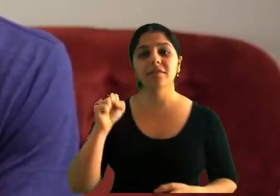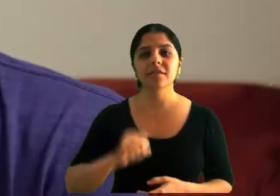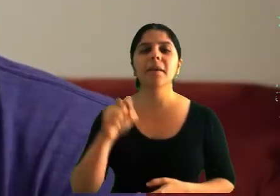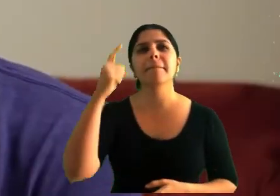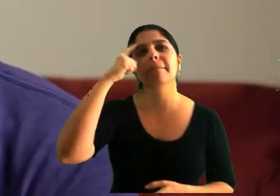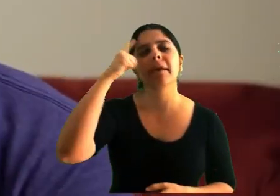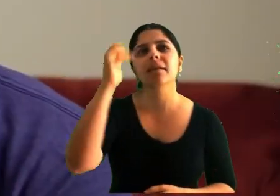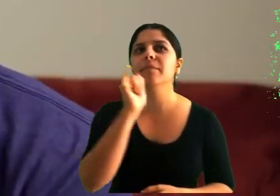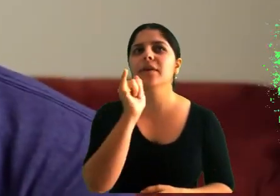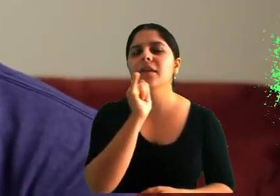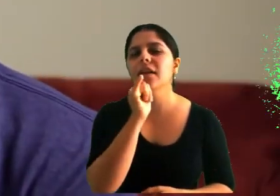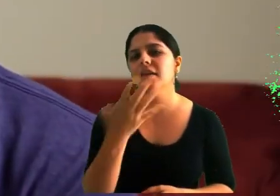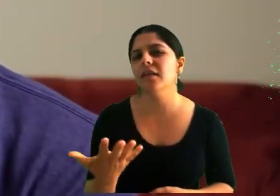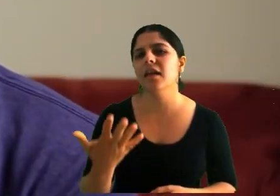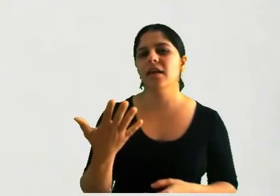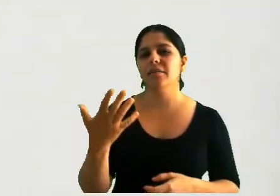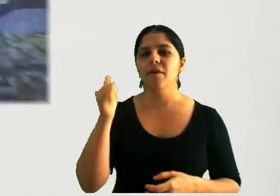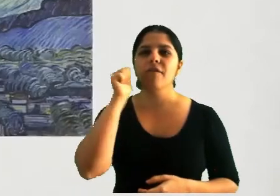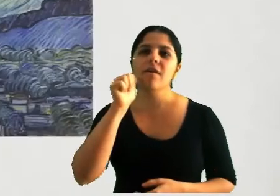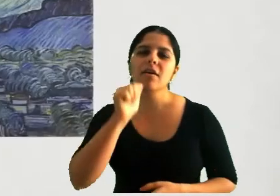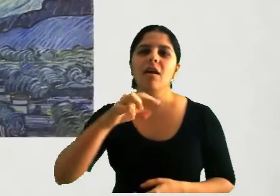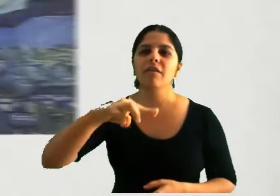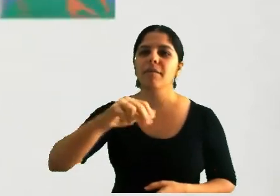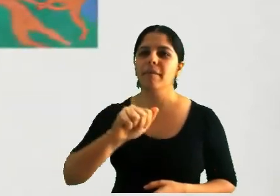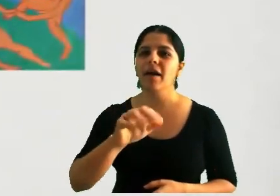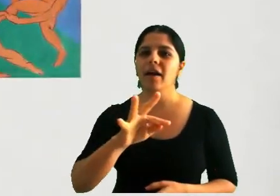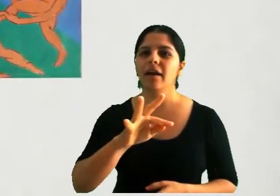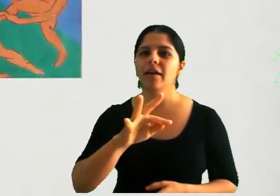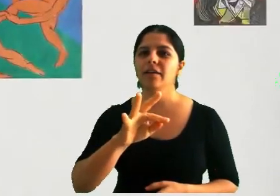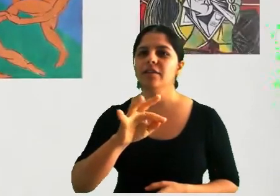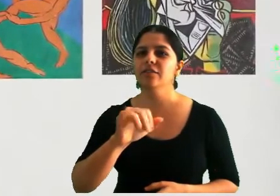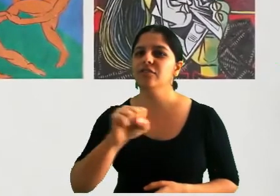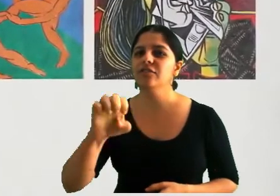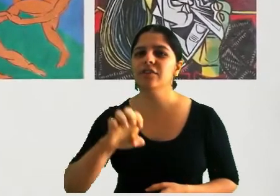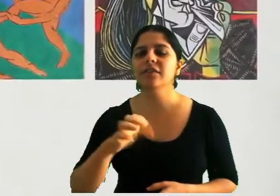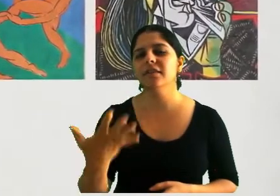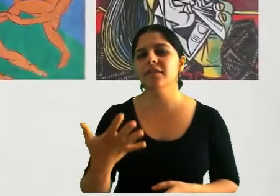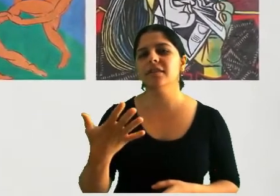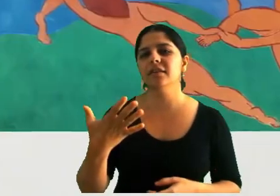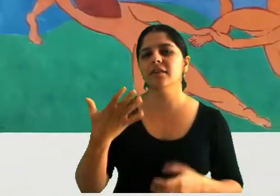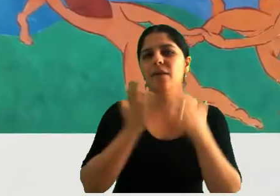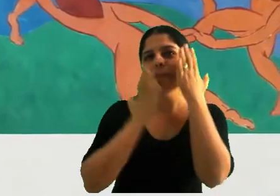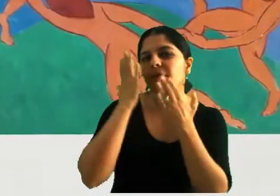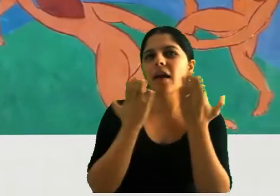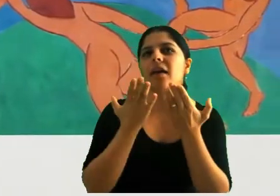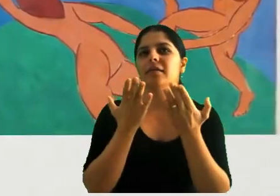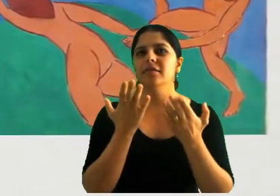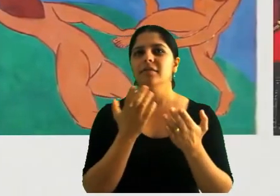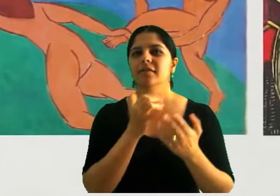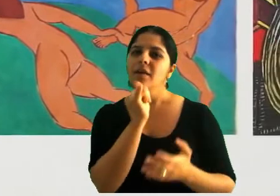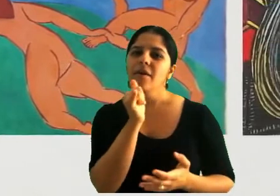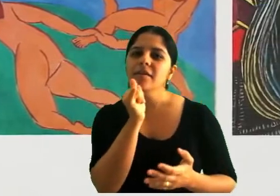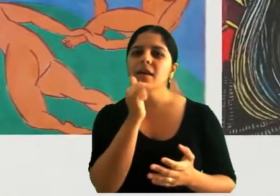sim. Pense, por exemplo, em nomes como Van Gogh, Matisse ou Picasso. Todos eles são exemplos